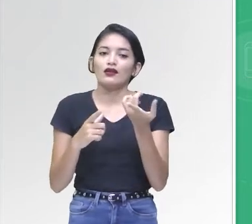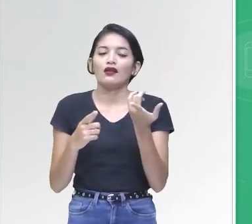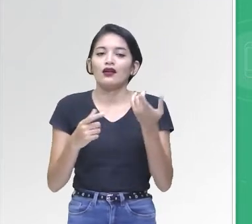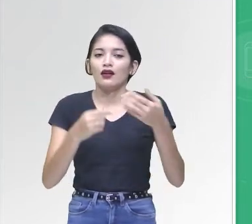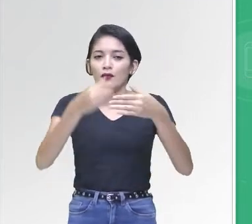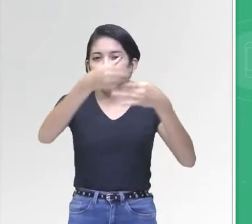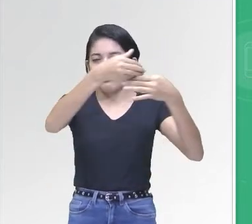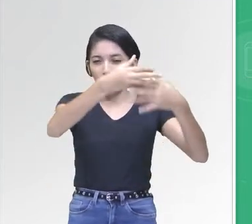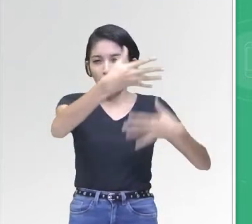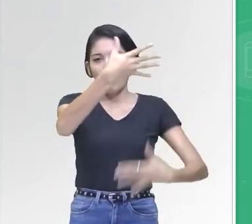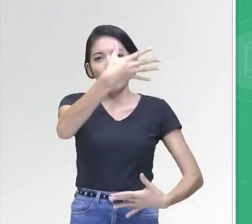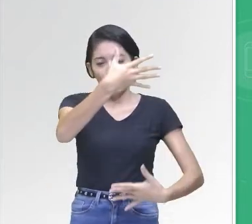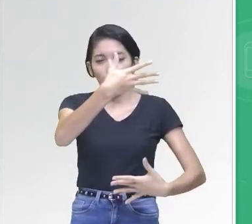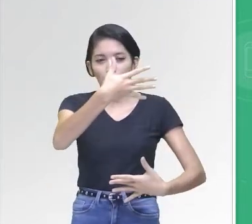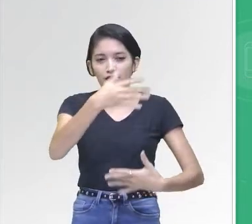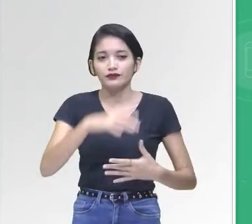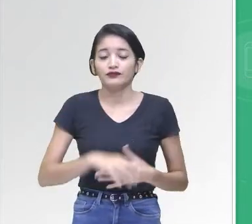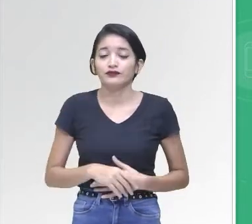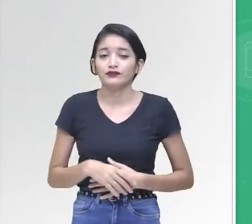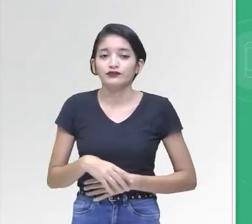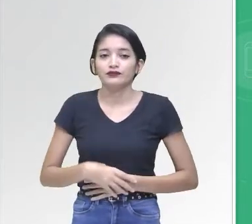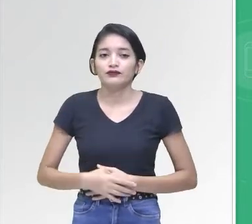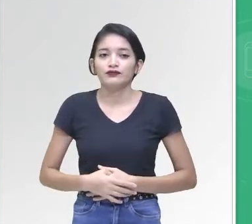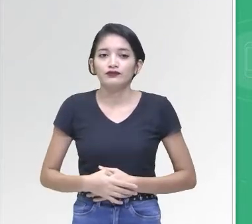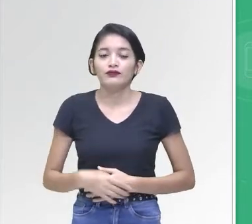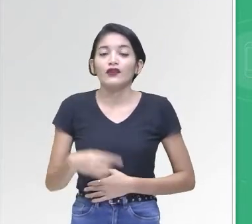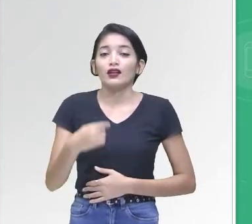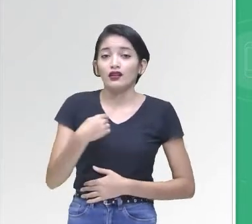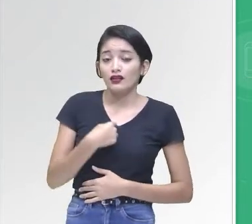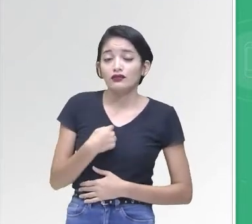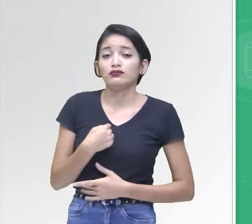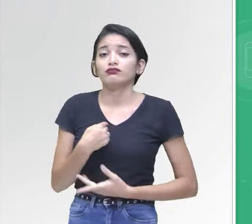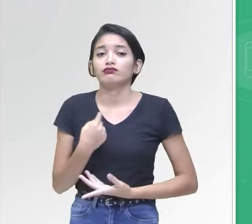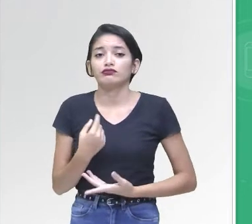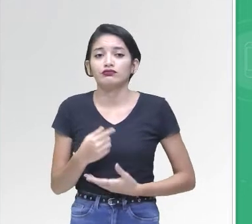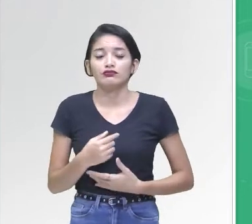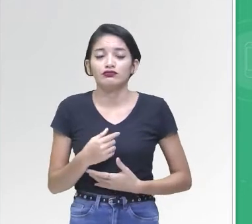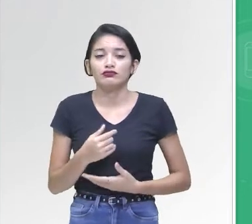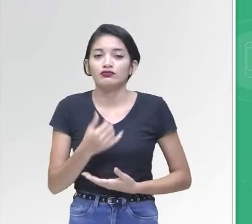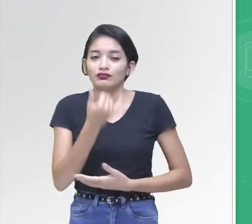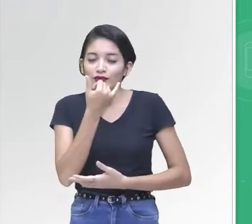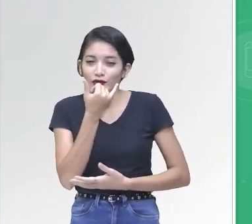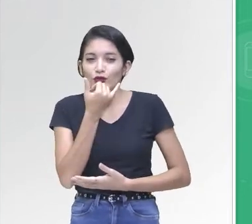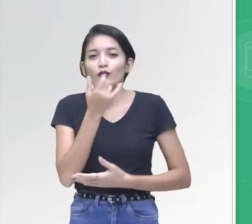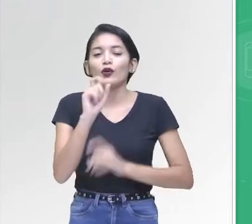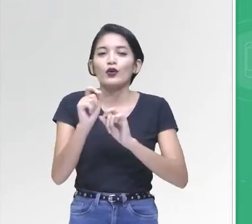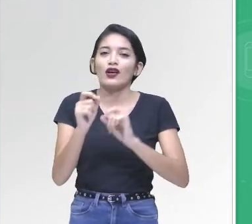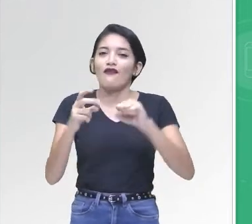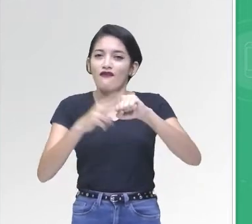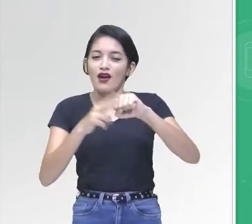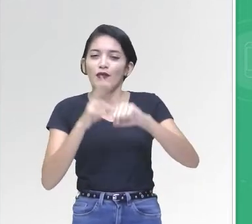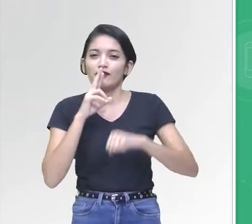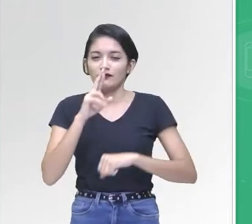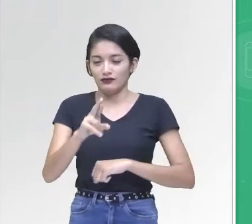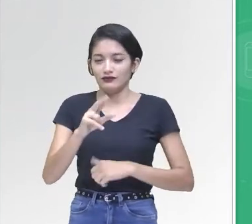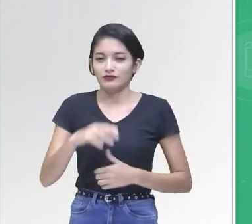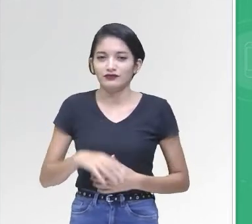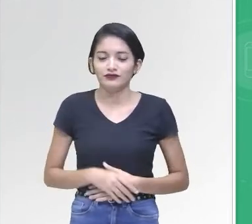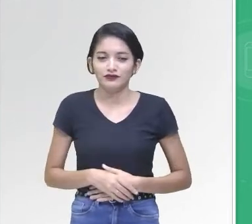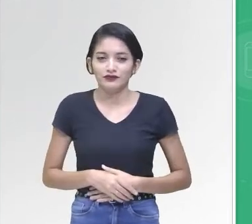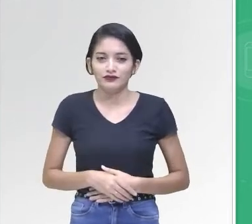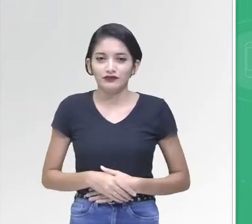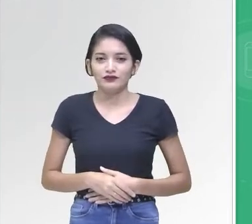E aí vem, yo, yo, desculpa, aqui era o verbo responder. Yo,